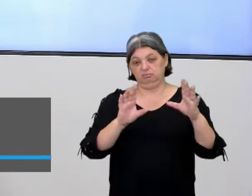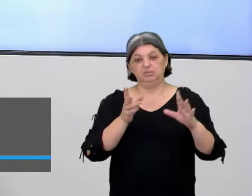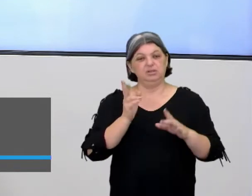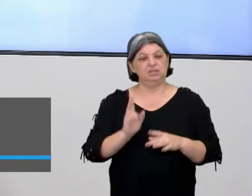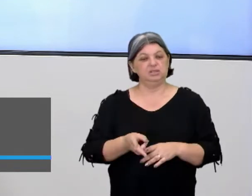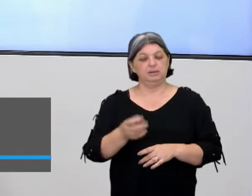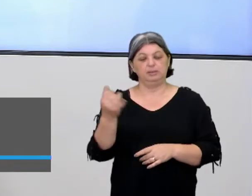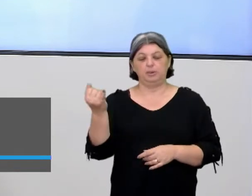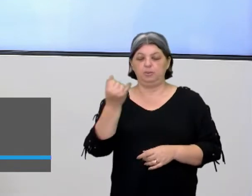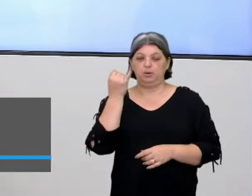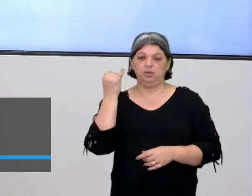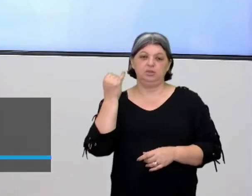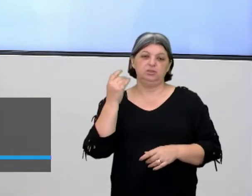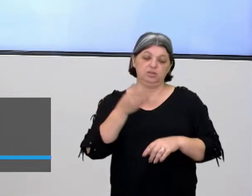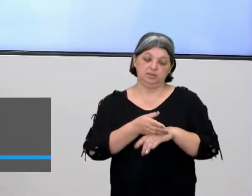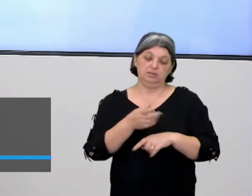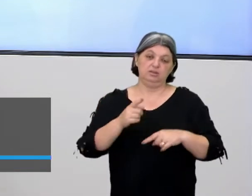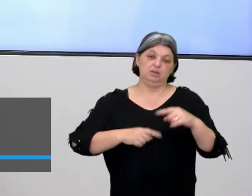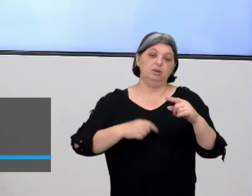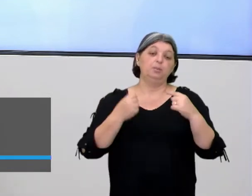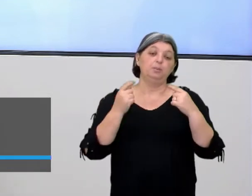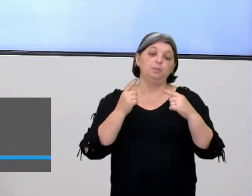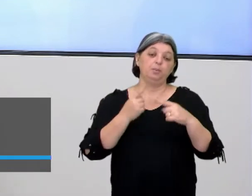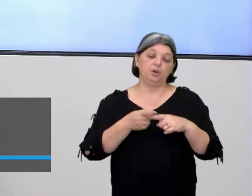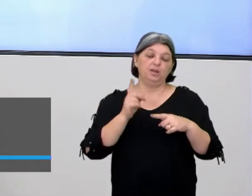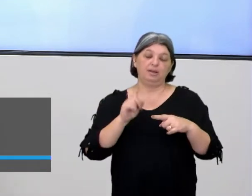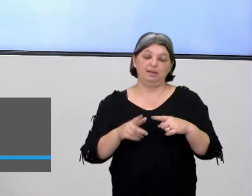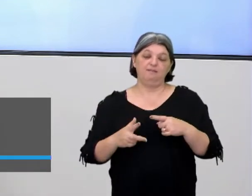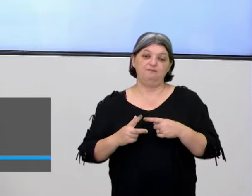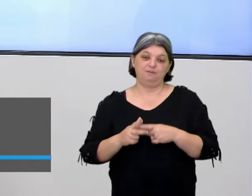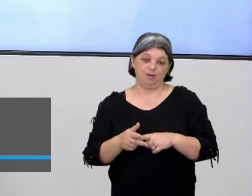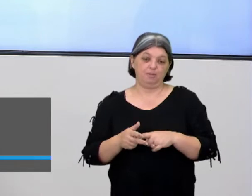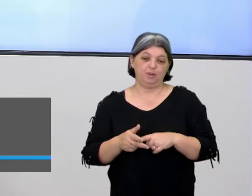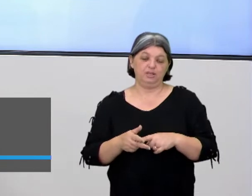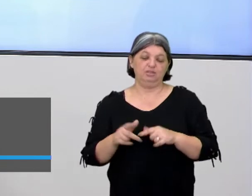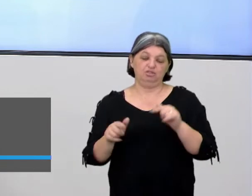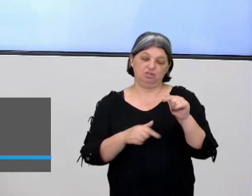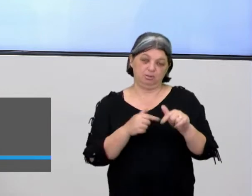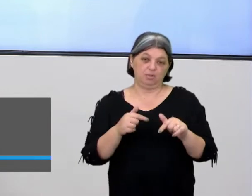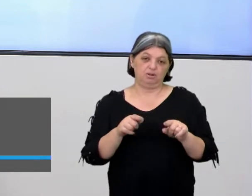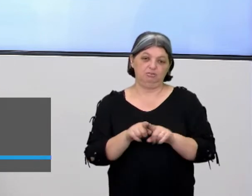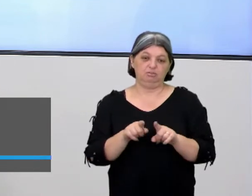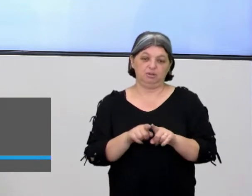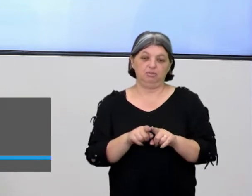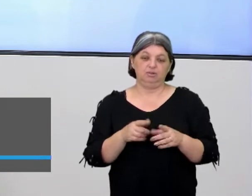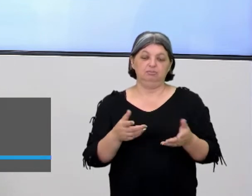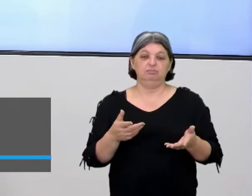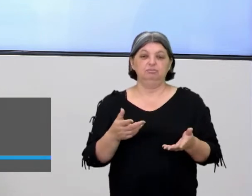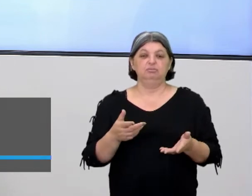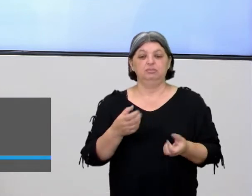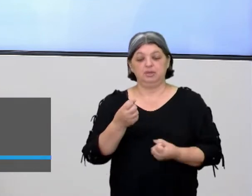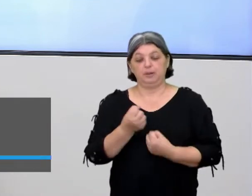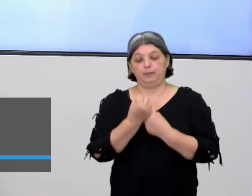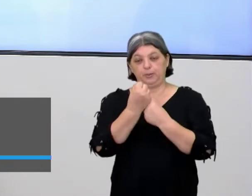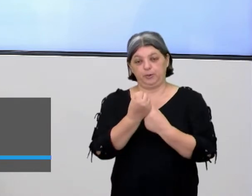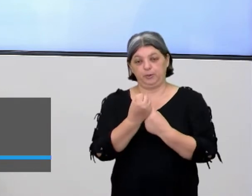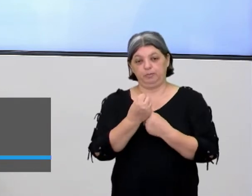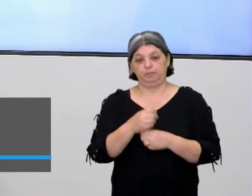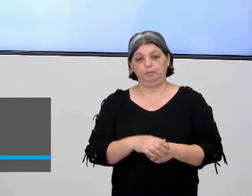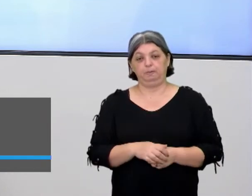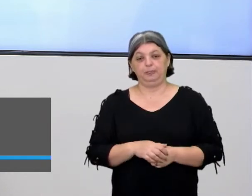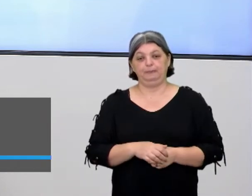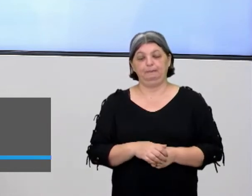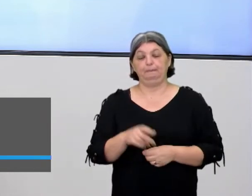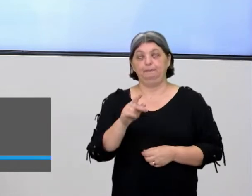acessar esse material, porque é uma ferramenta, né, de trabalho que a gente tem, e ainda acaba sendo o quê? Uma ferramenta de apoio, tanto para